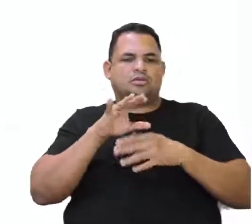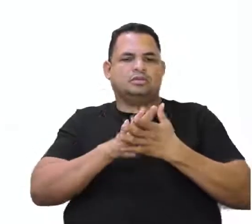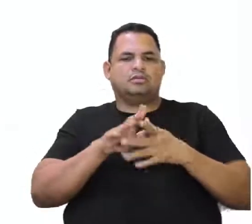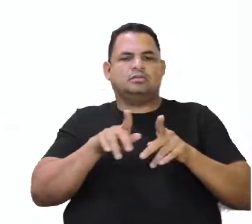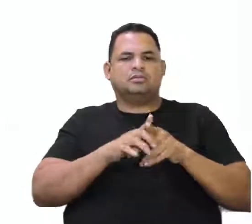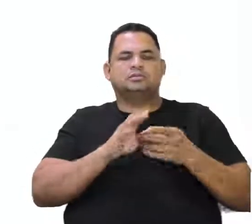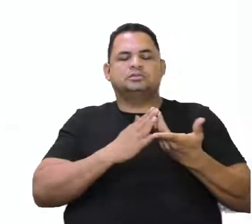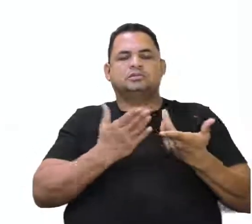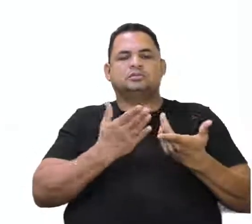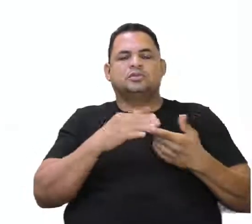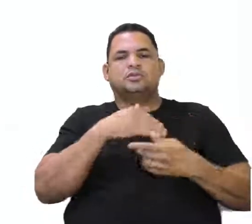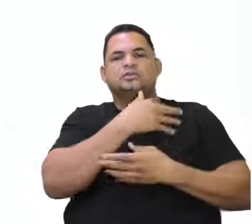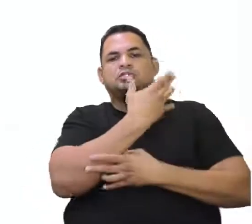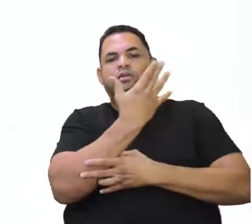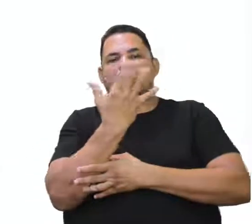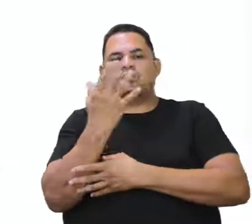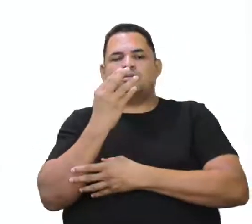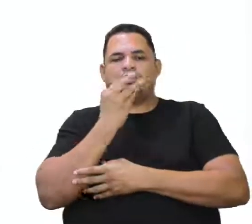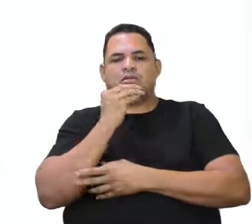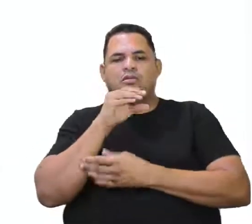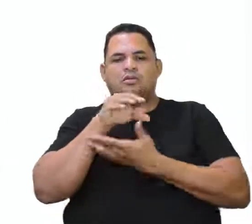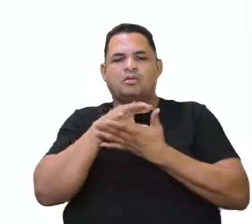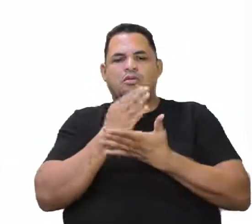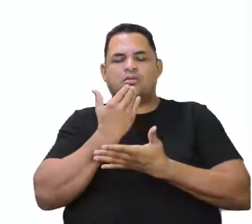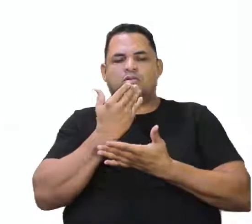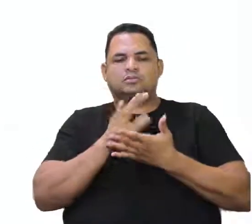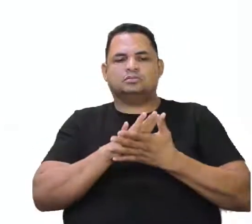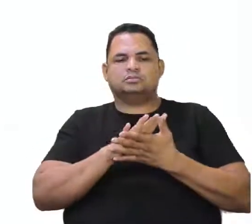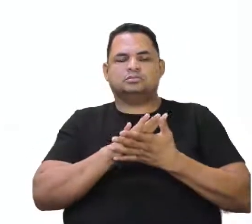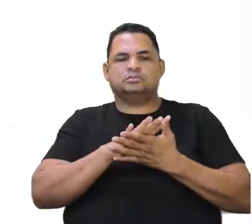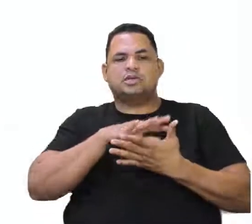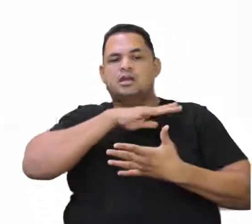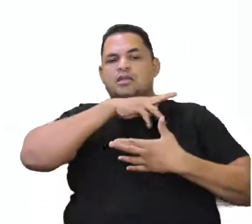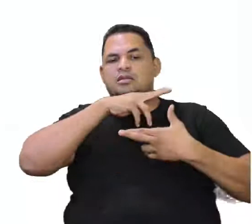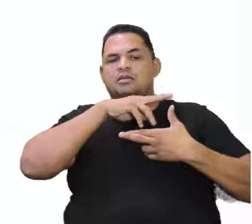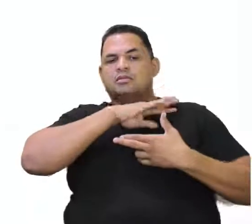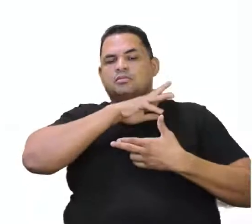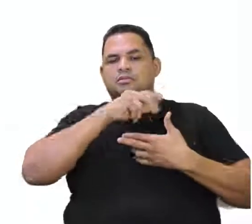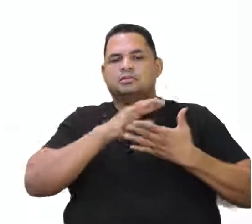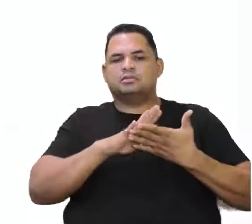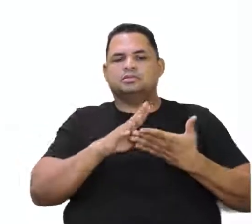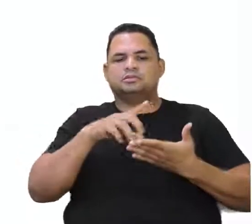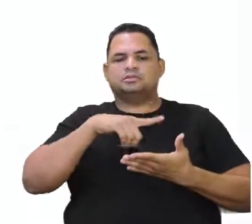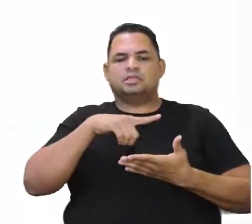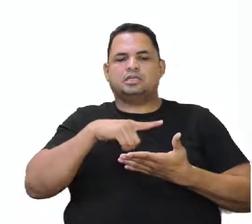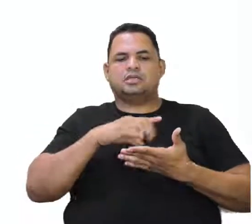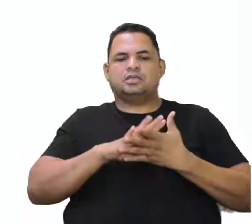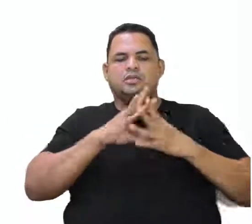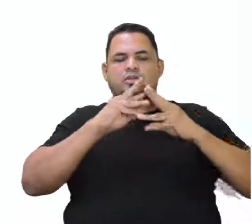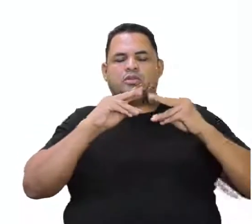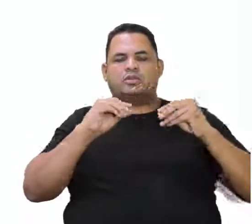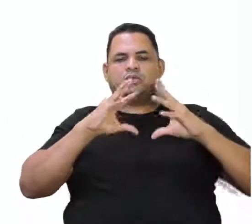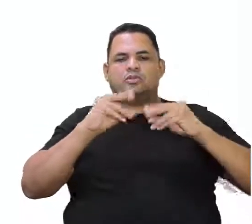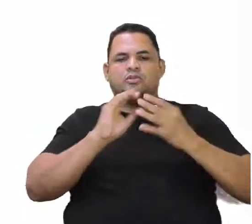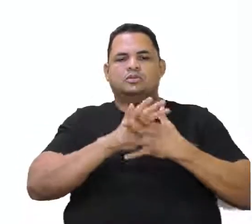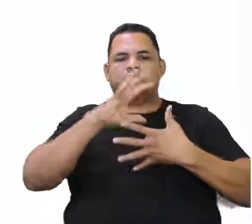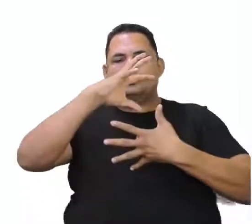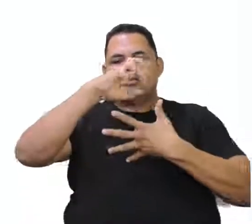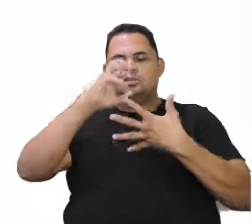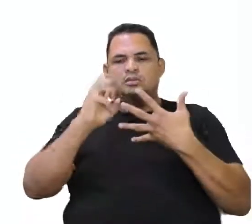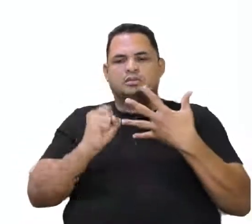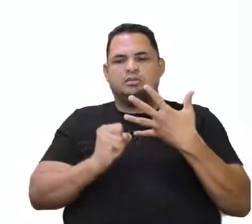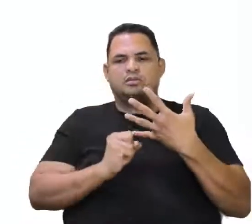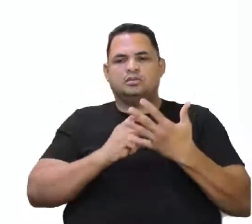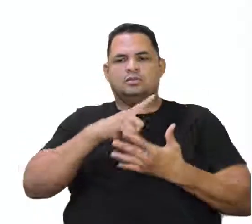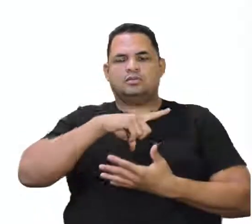podem ser herbívoros quando eu estiver relacionando os animais consumidores. E aí eu vou ter os decompositores. Toda a cadeia